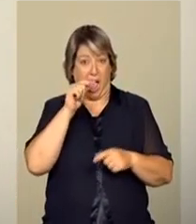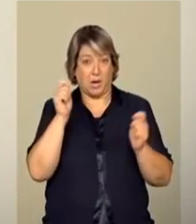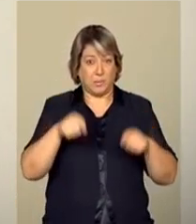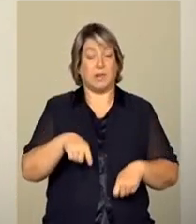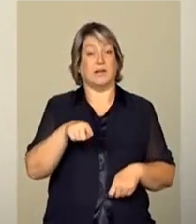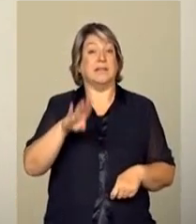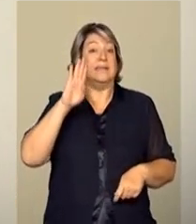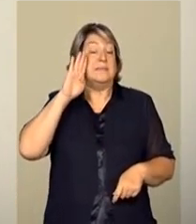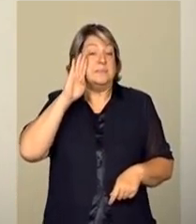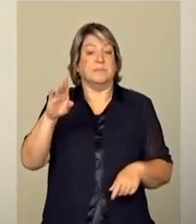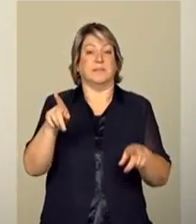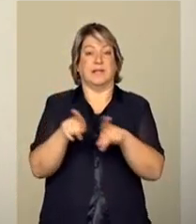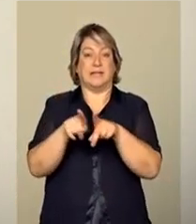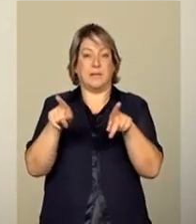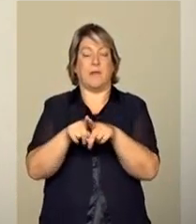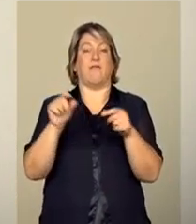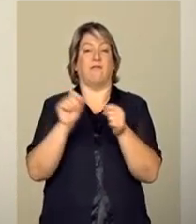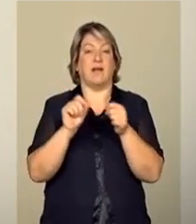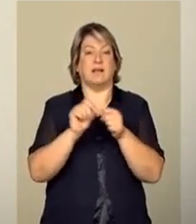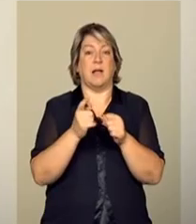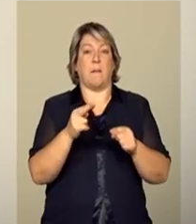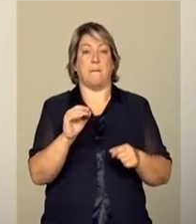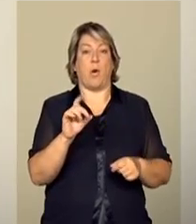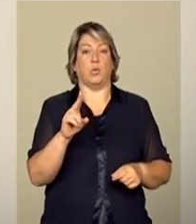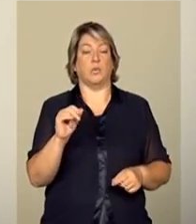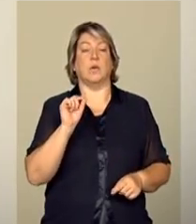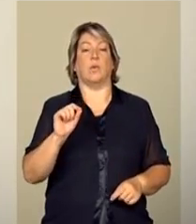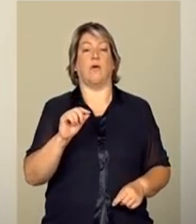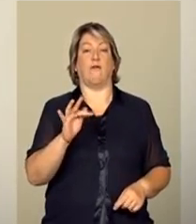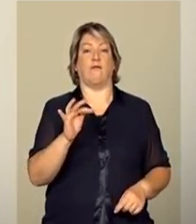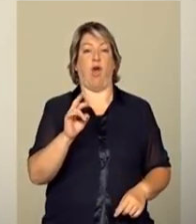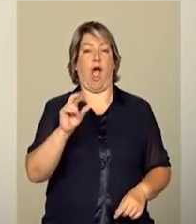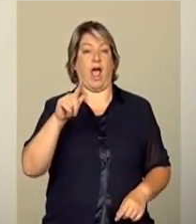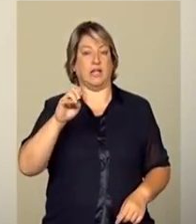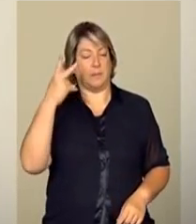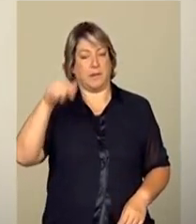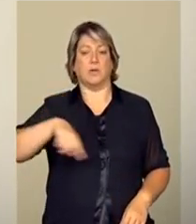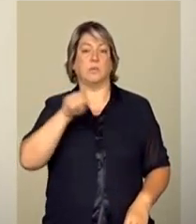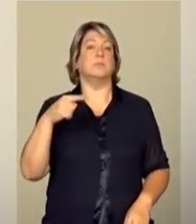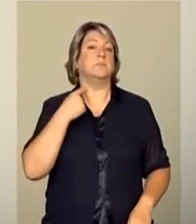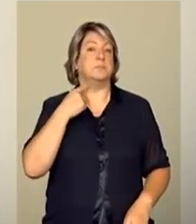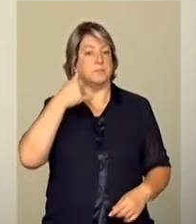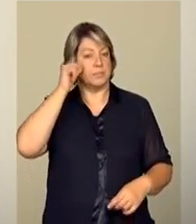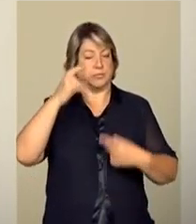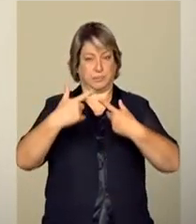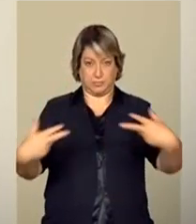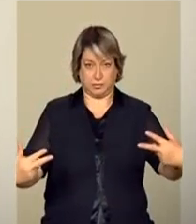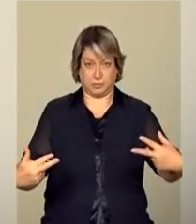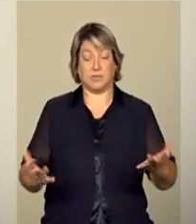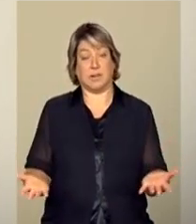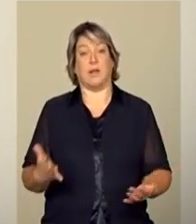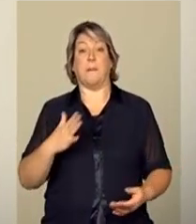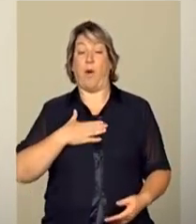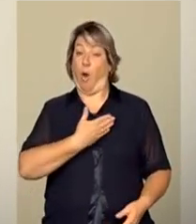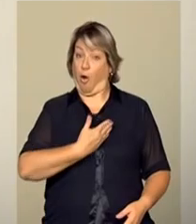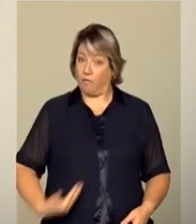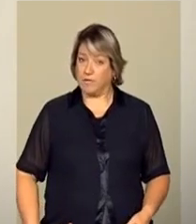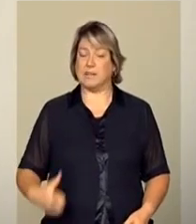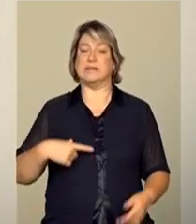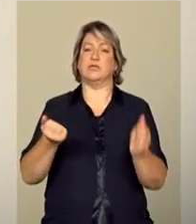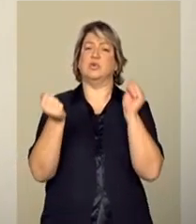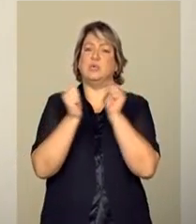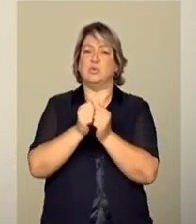privilegie também a produção de forragem para animais enfim Luciano o meu governo está junto